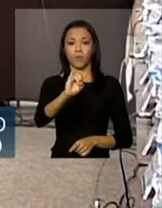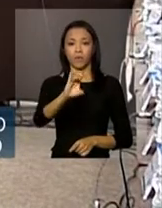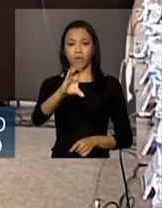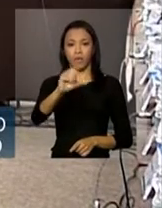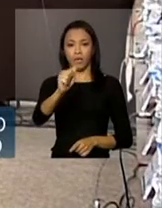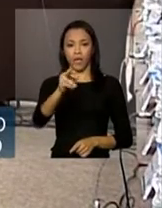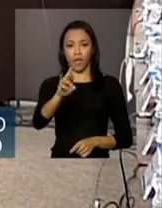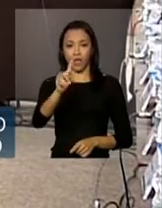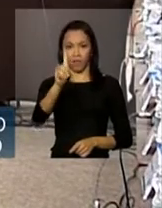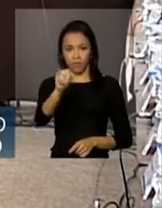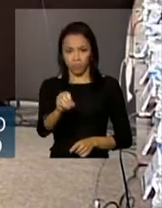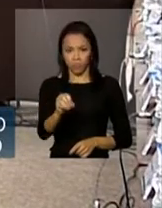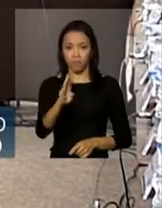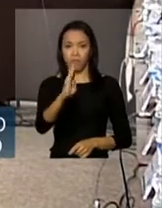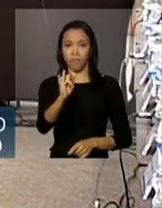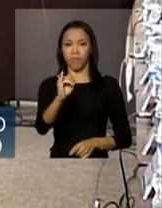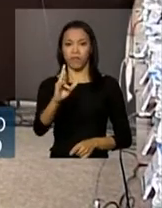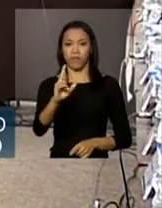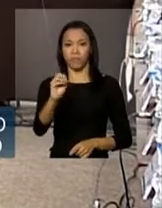Barros.